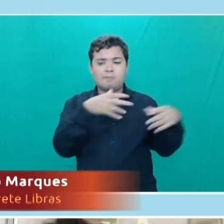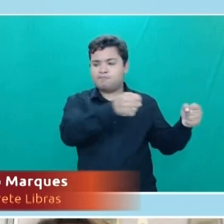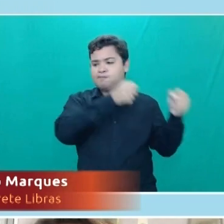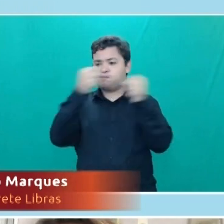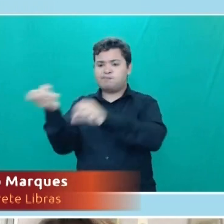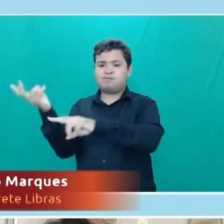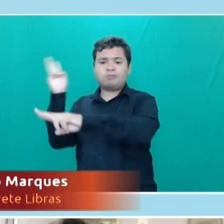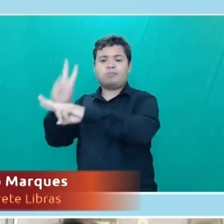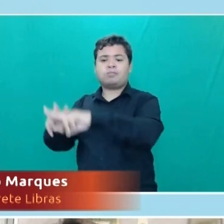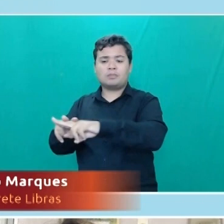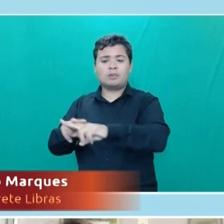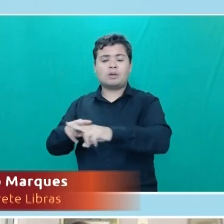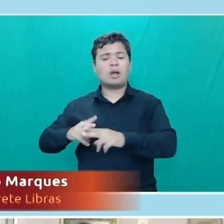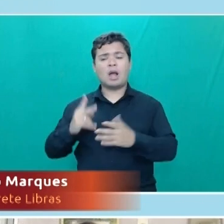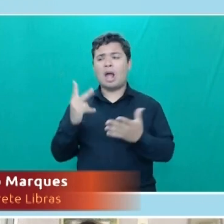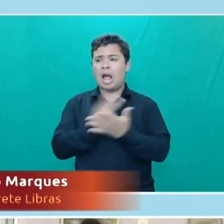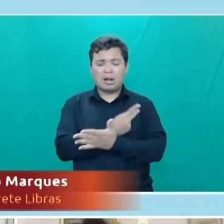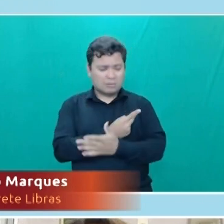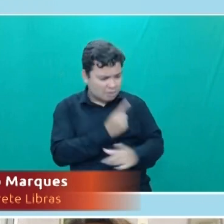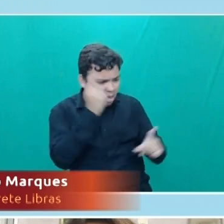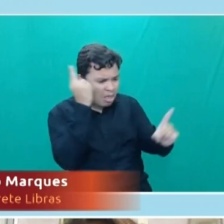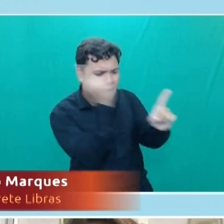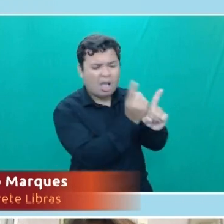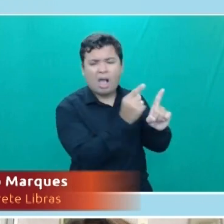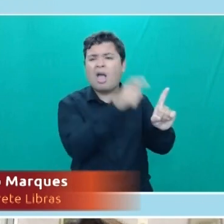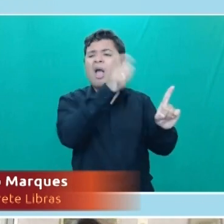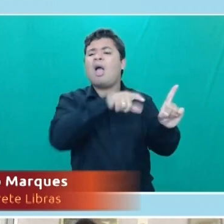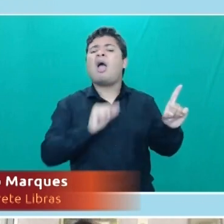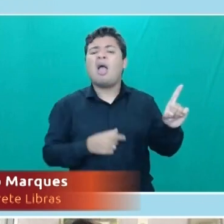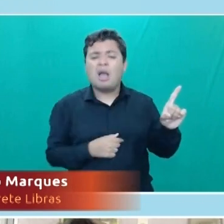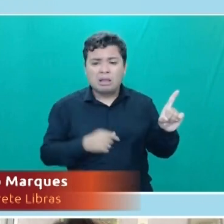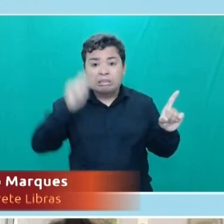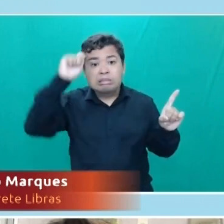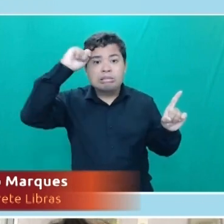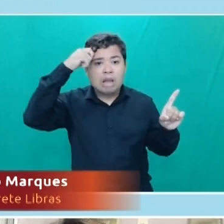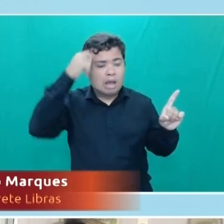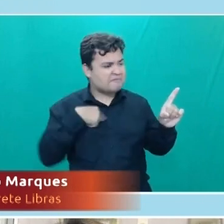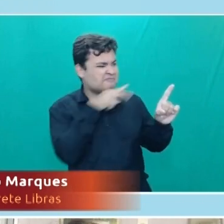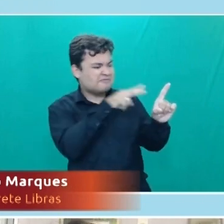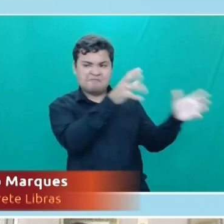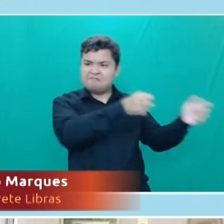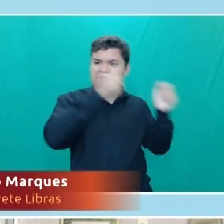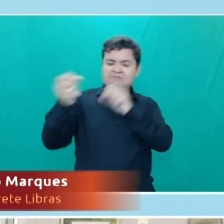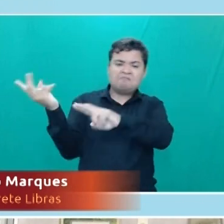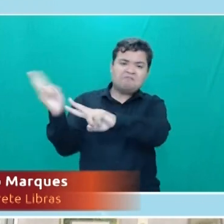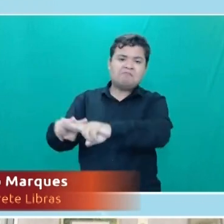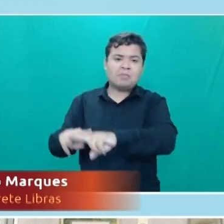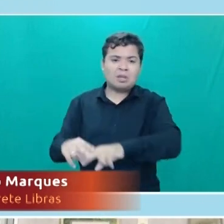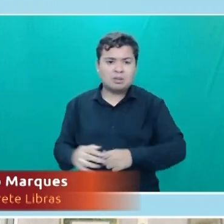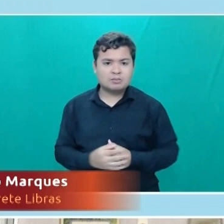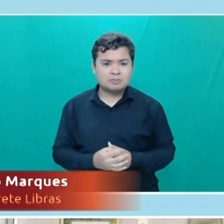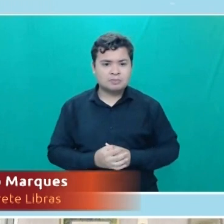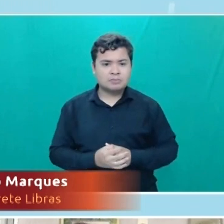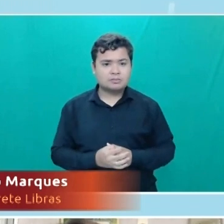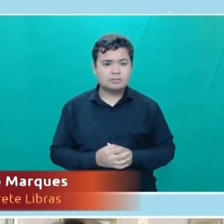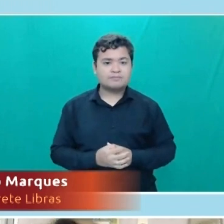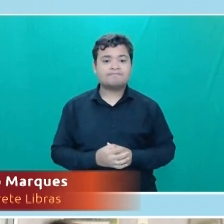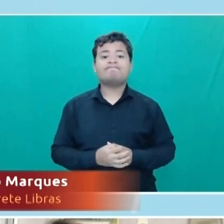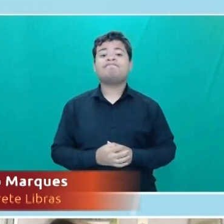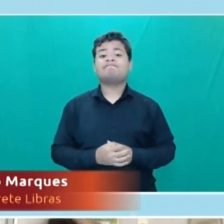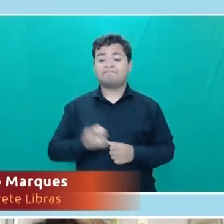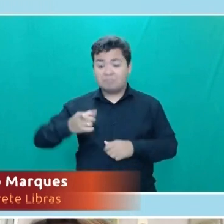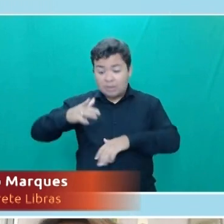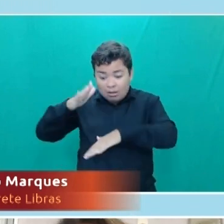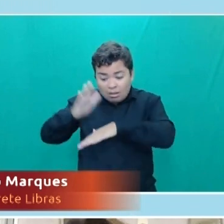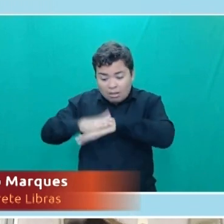polícia em razão da cor da sua pele, em razão do local onde está, o que está fazendo. Então, é um tipo de atuação